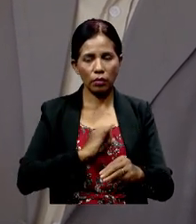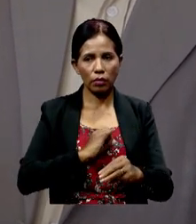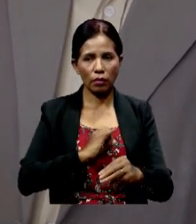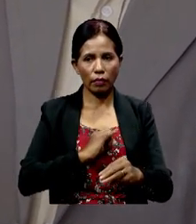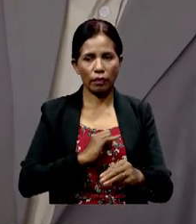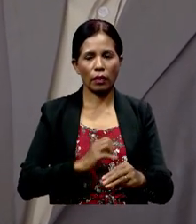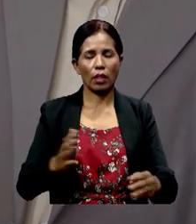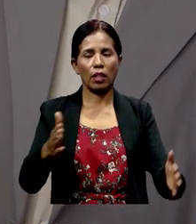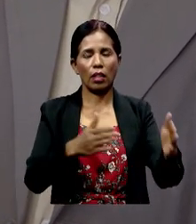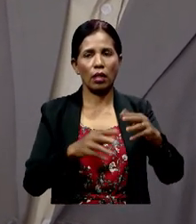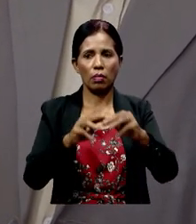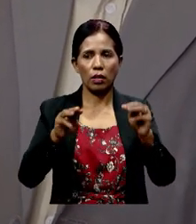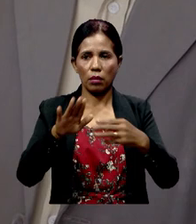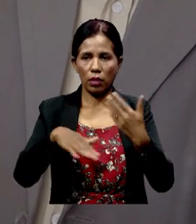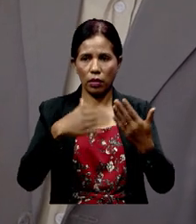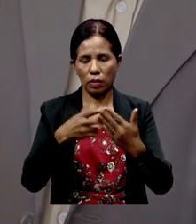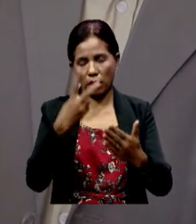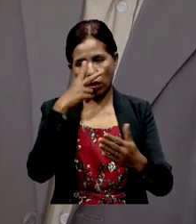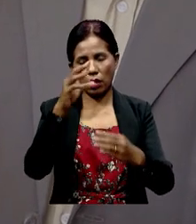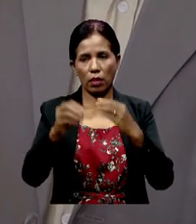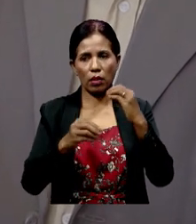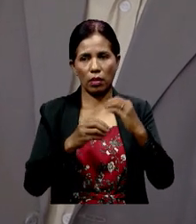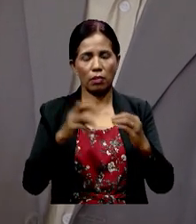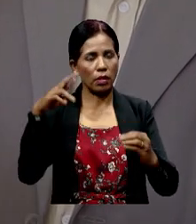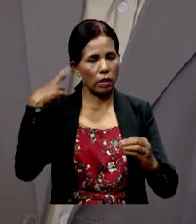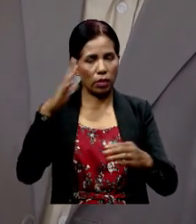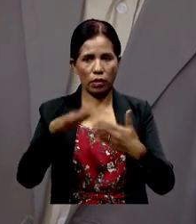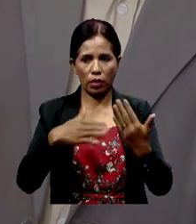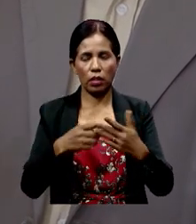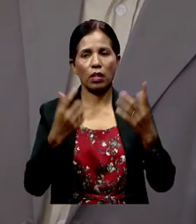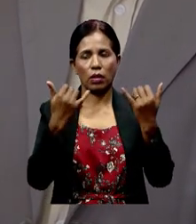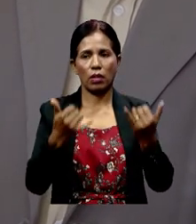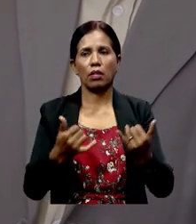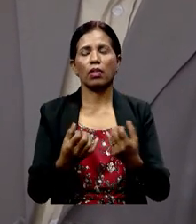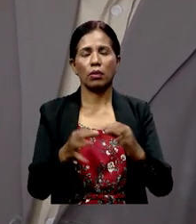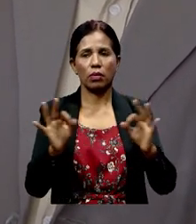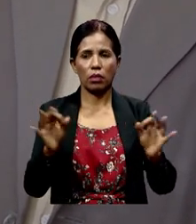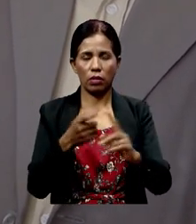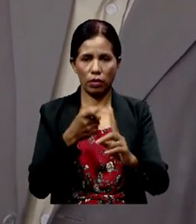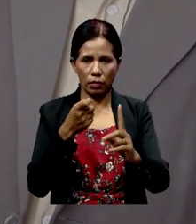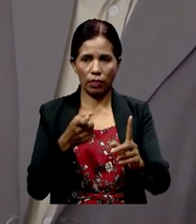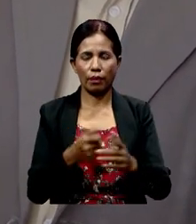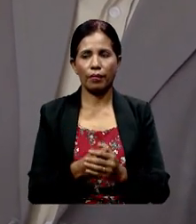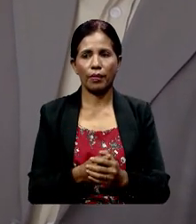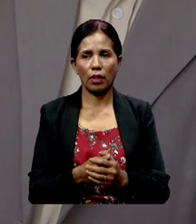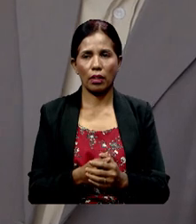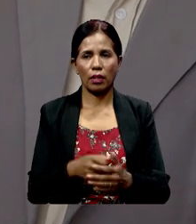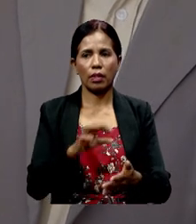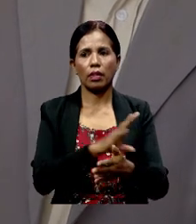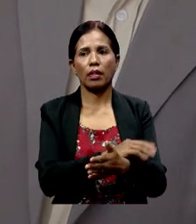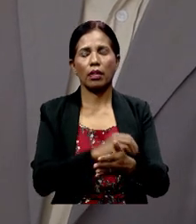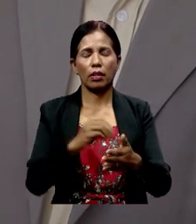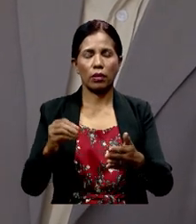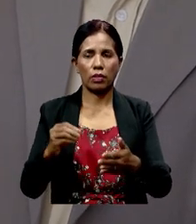how leu município todo atuare condição serne e how to leu na usi Ponta Leste Centro